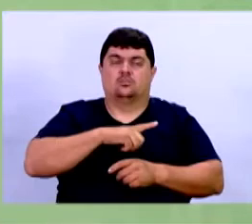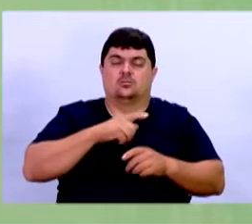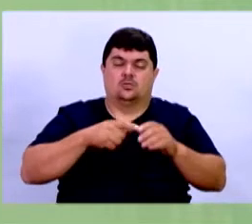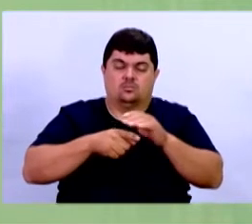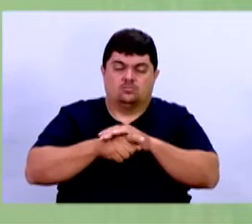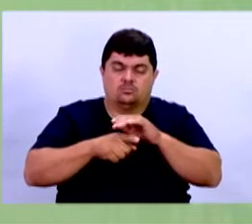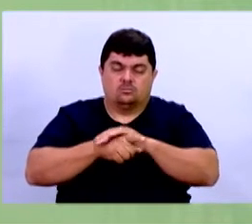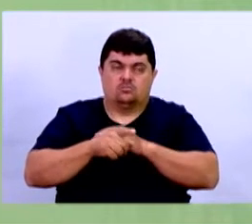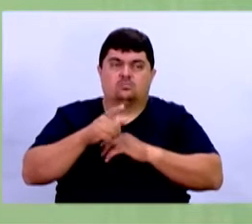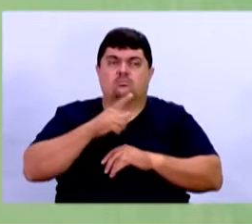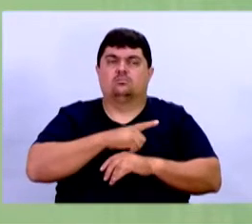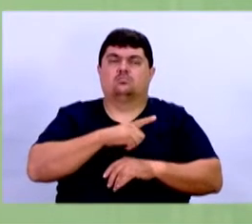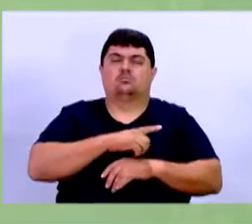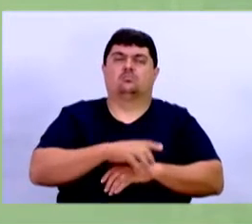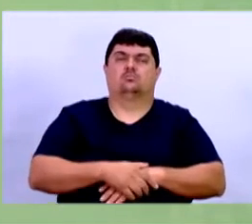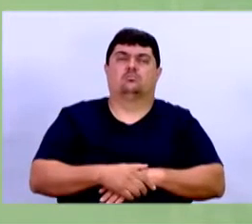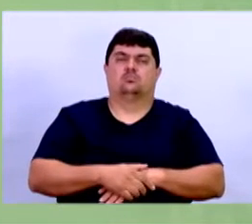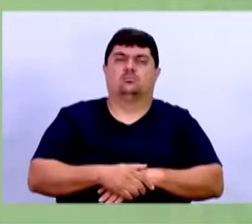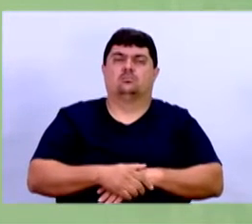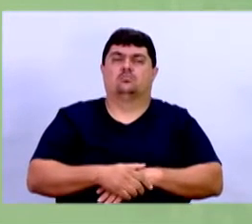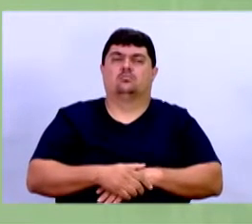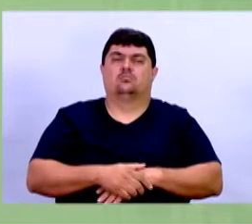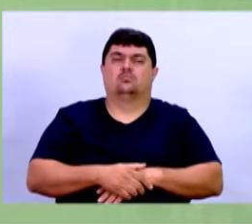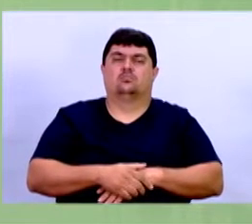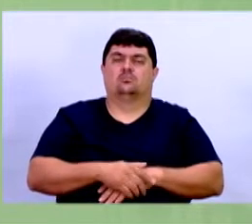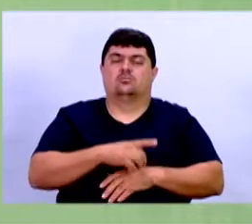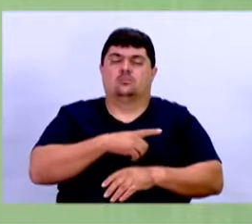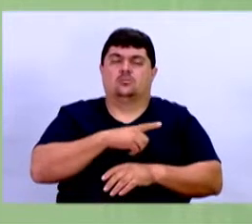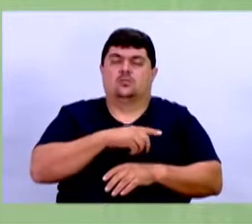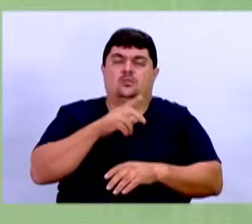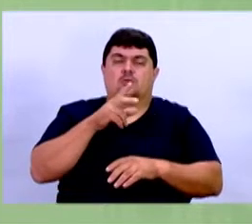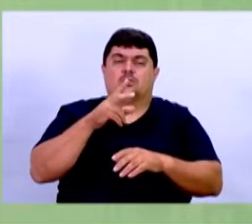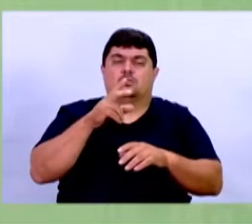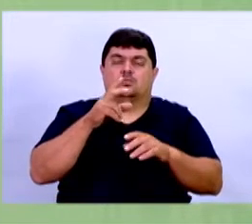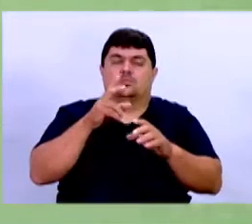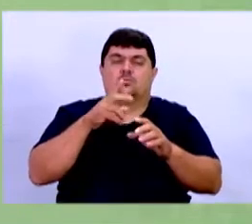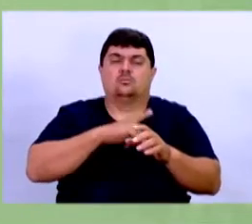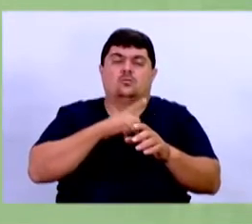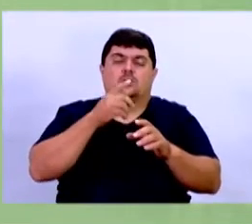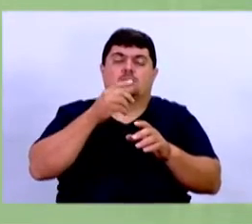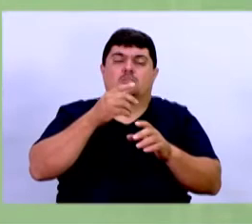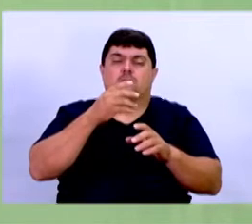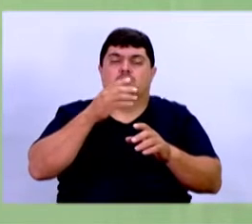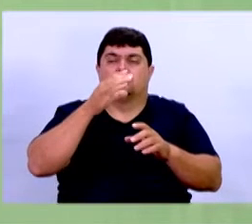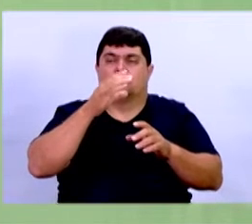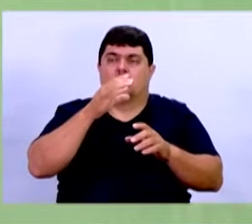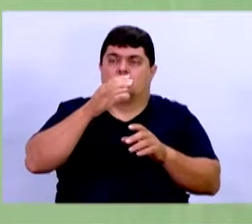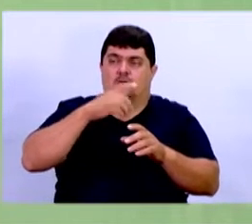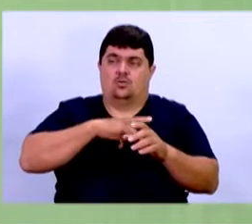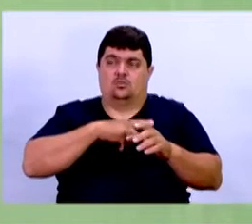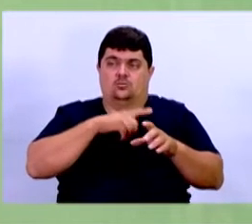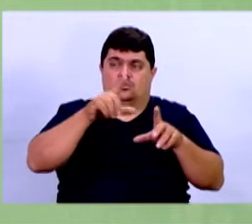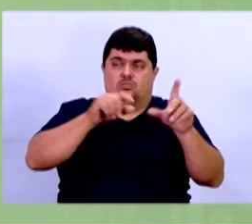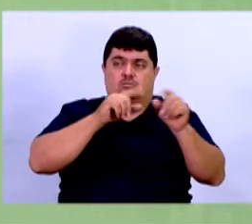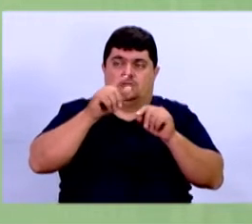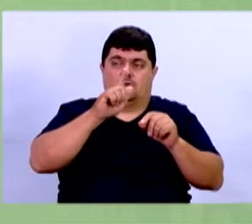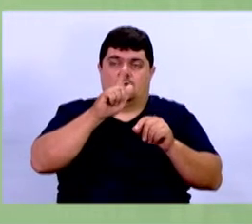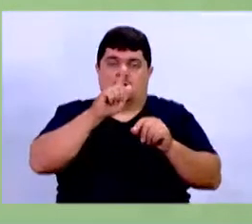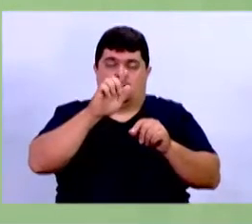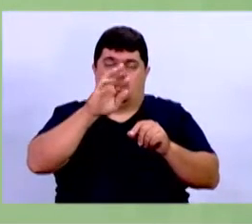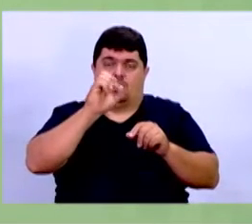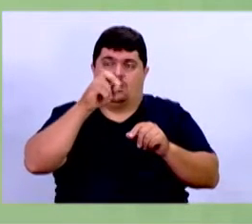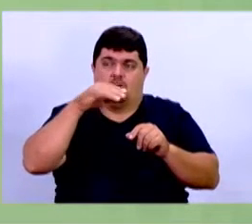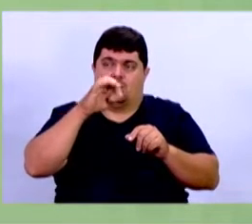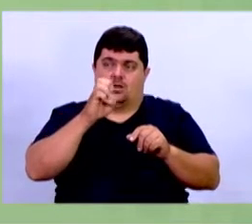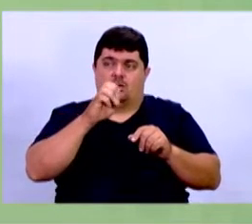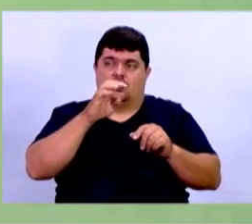operação, né? Exemplo aqui, grant select on cliente, to Carlos, onde eu estou autorizando esse usuário